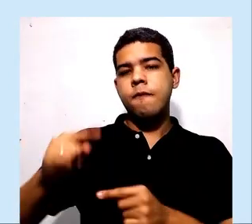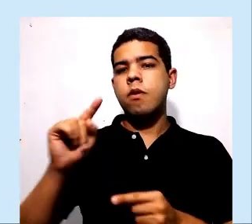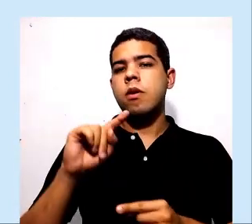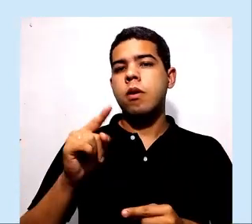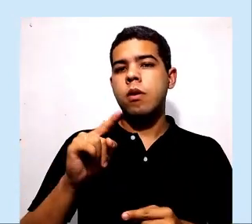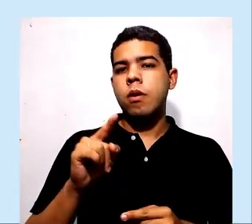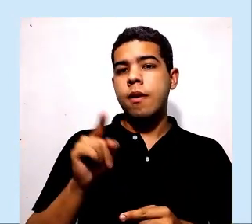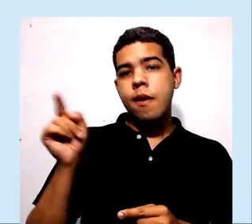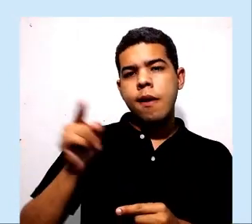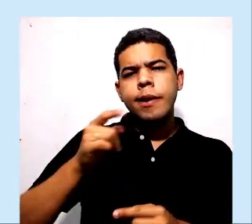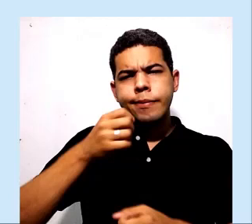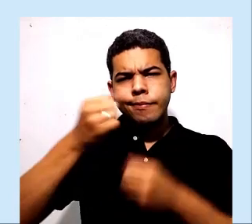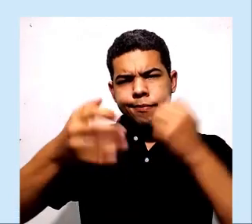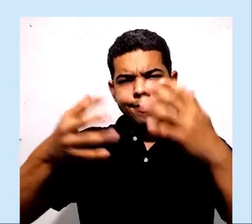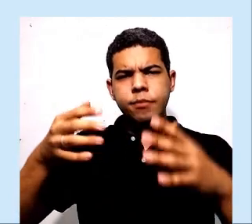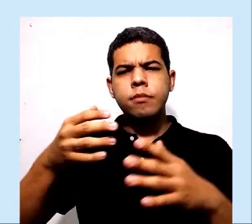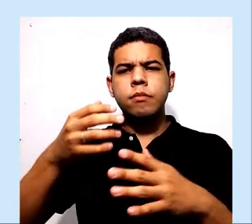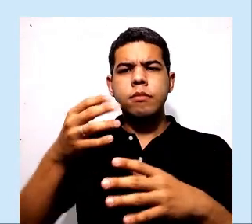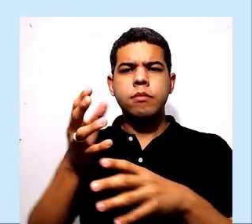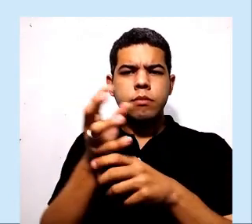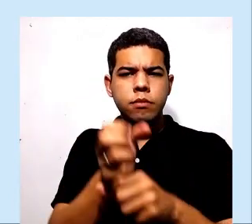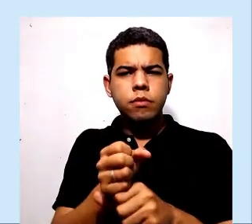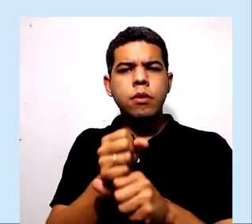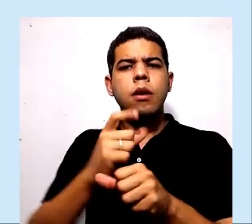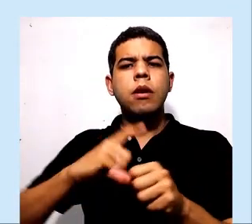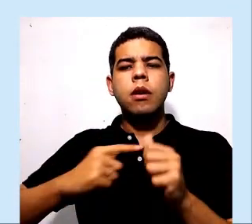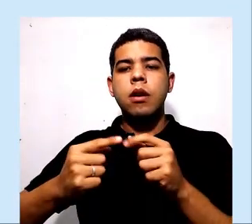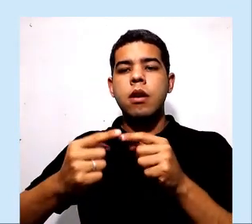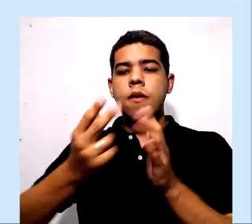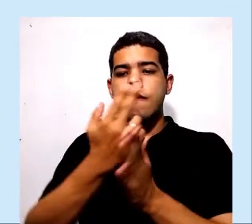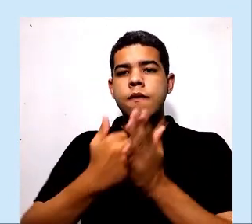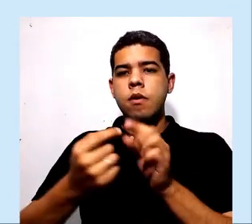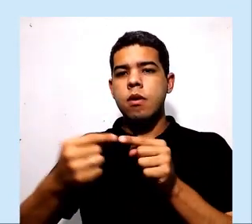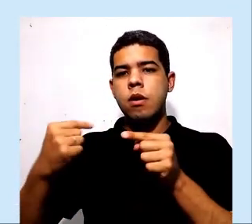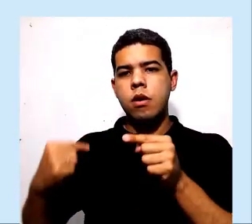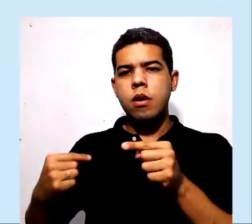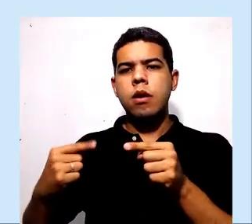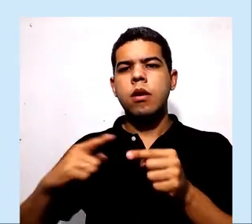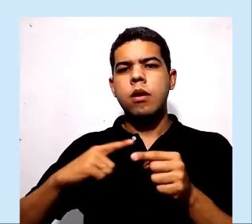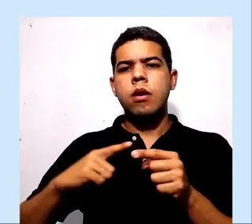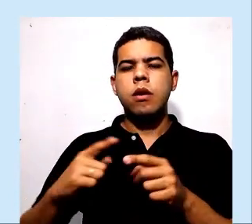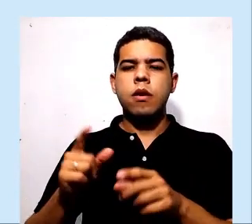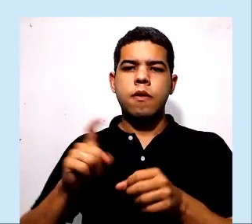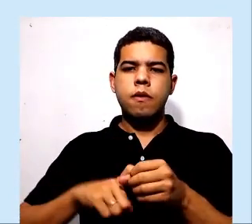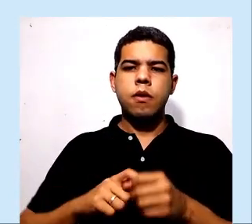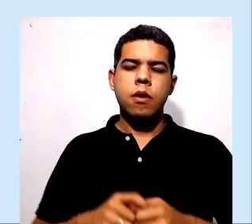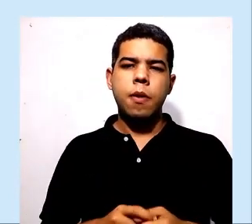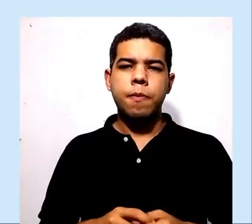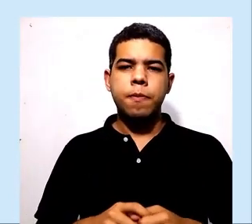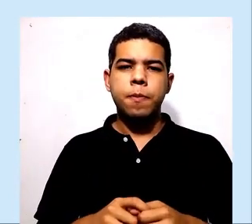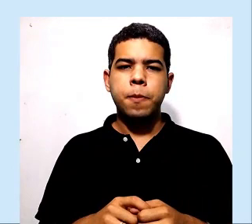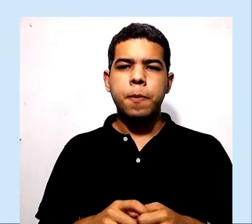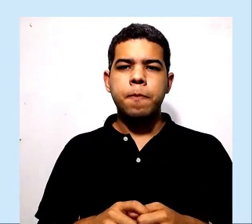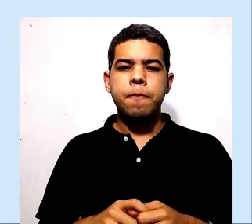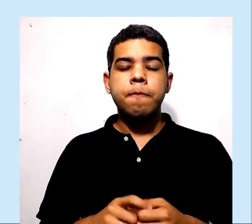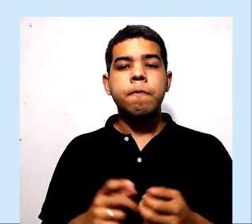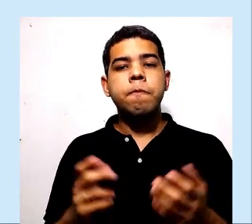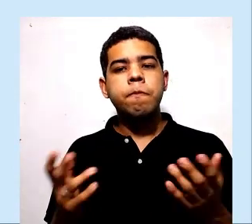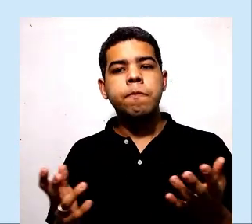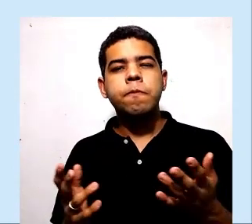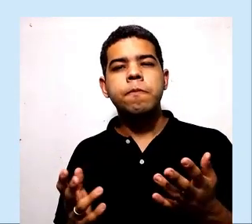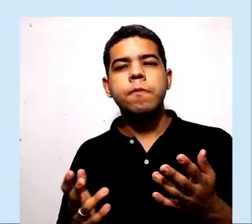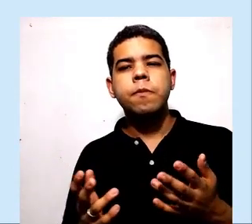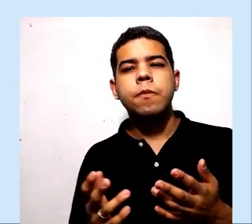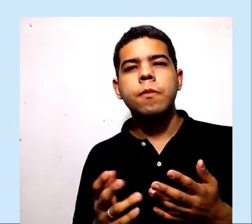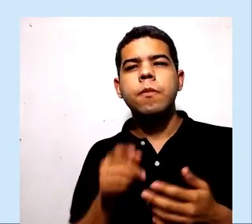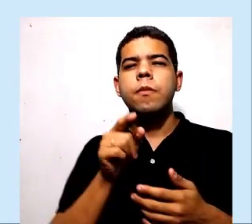aí, essa expressão algébrica, estamos recorrendo à figura anterior. Então, é recursiva. Beleza?